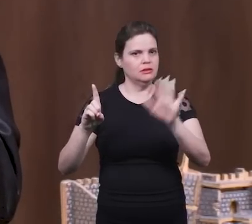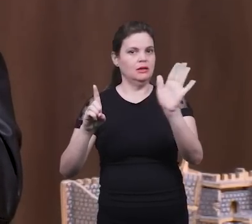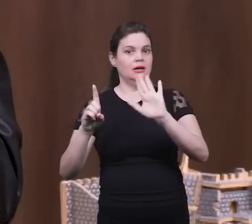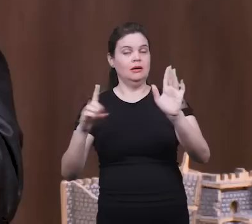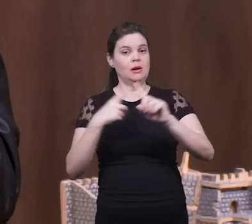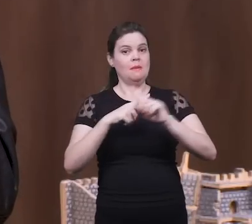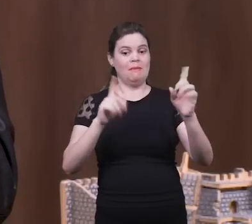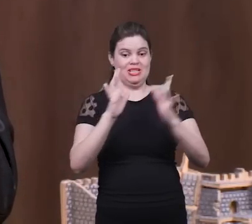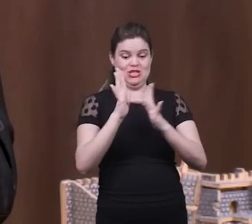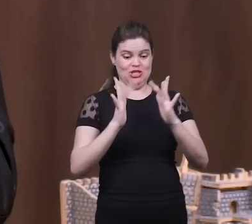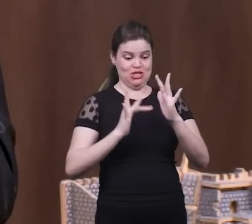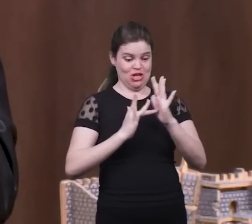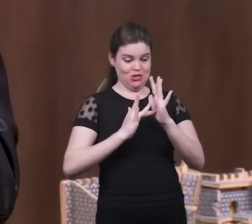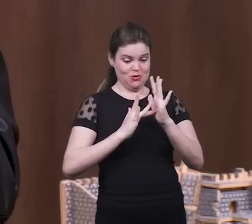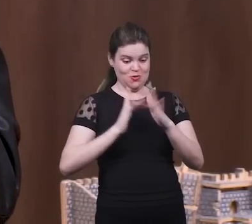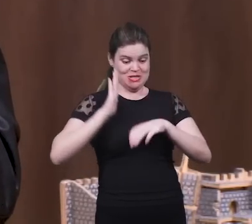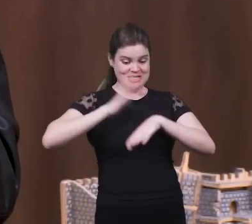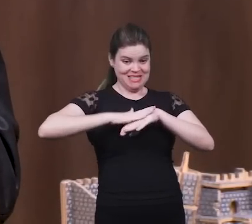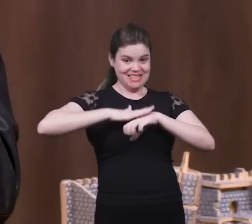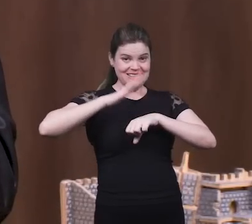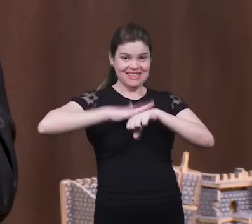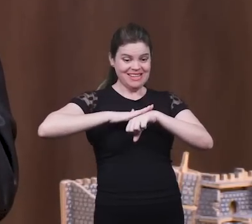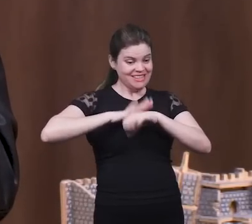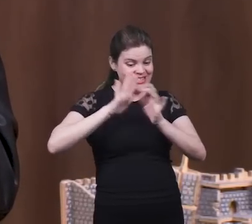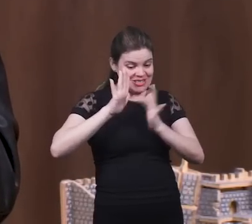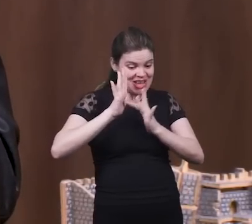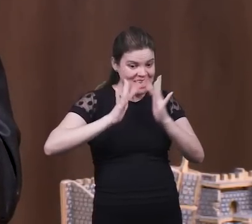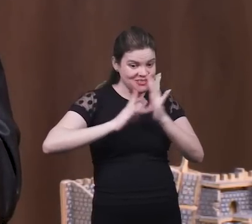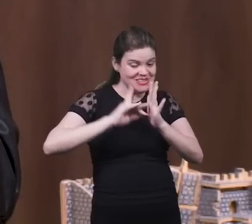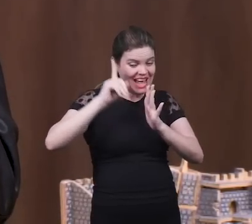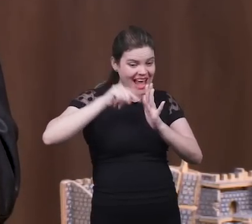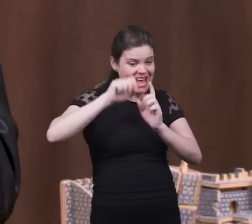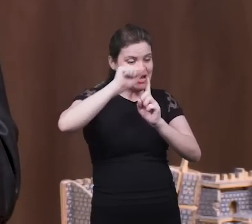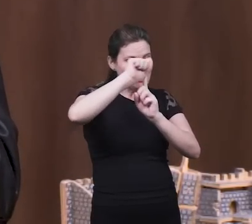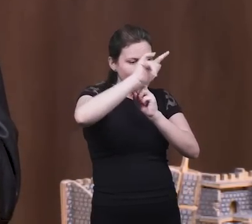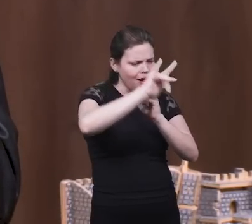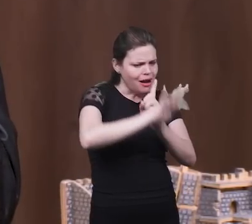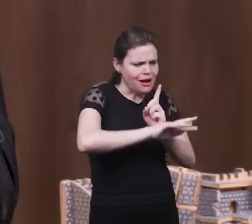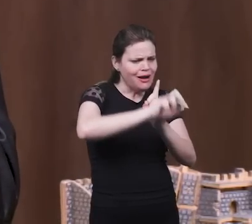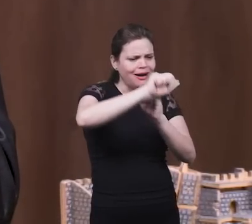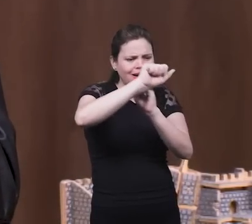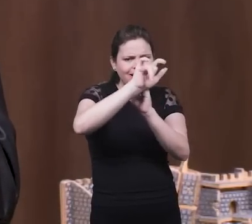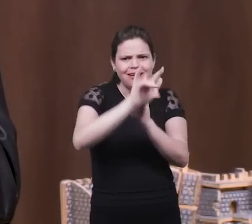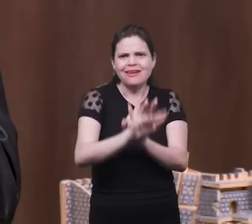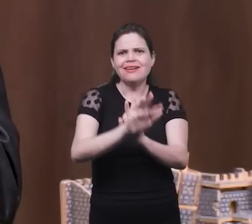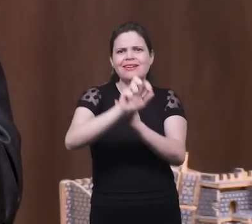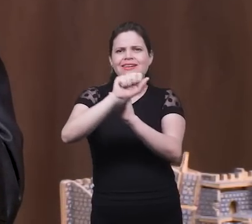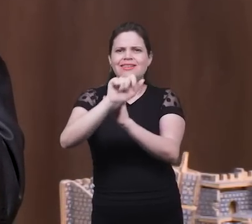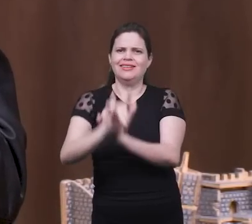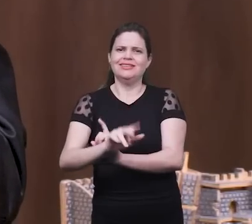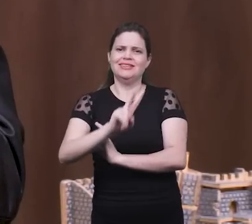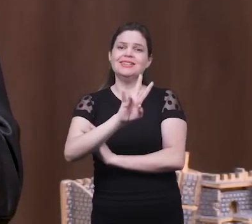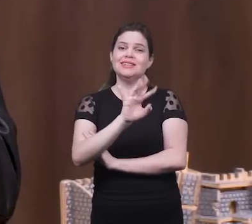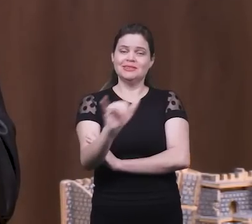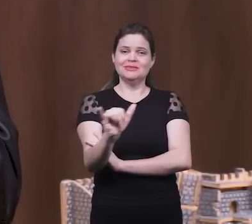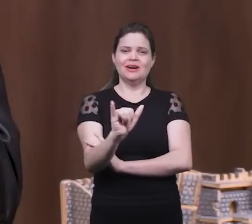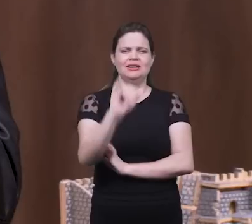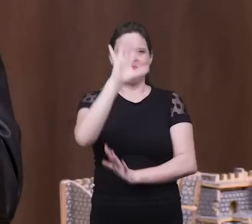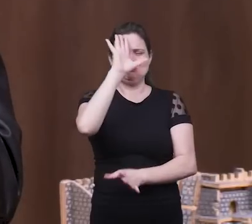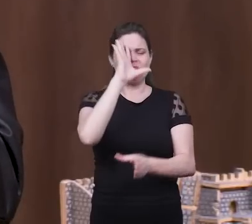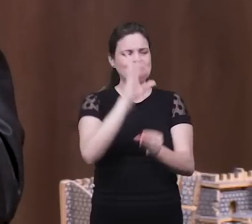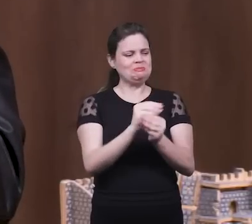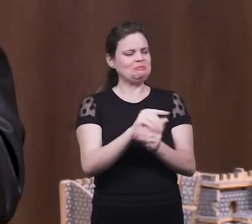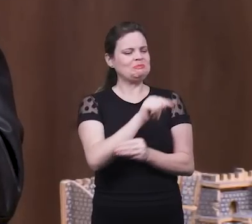viva. E o Senhor Jesus mostrou exatamente isso, aquele paralítico ali, né? Entendemos que era um